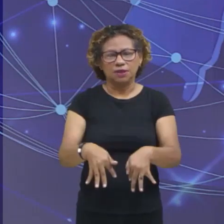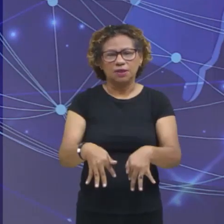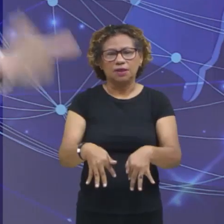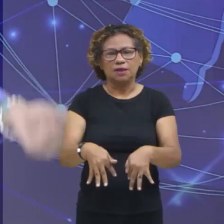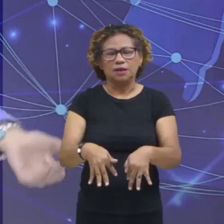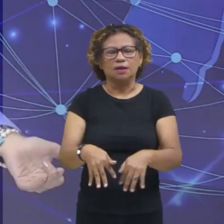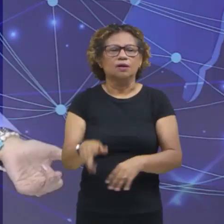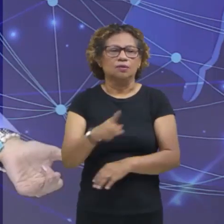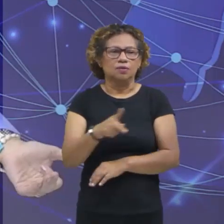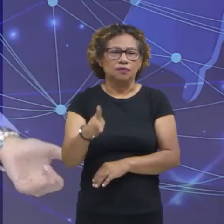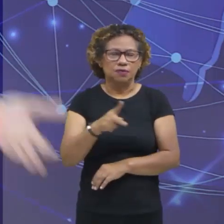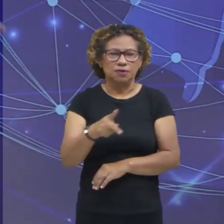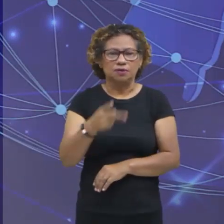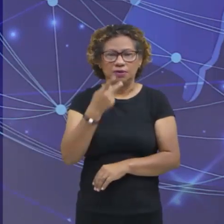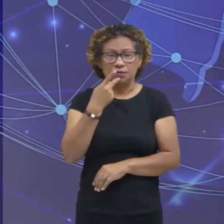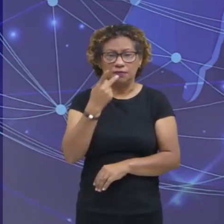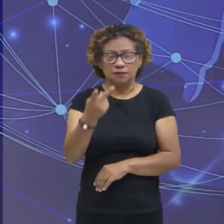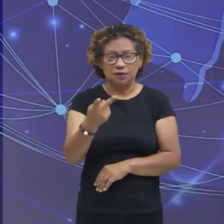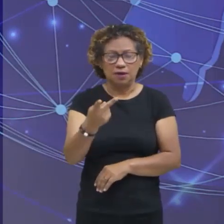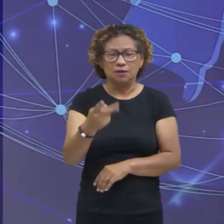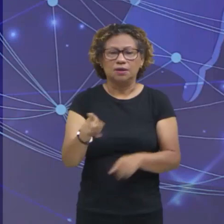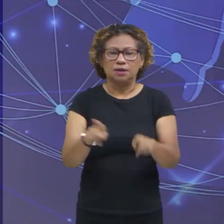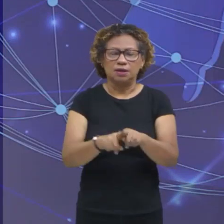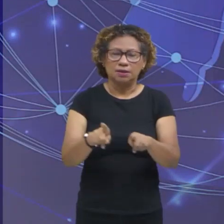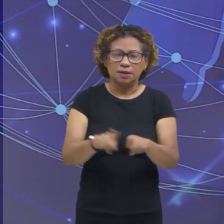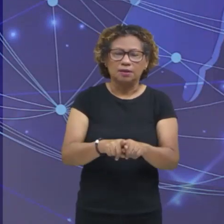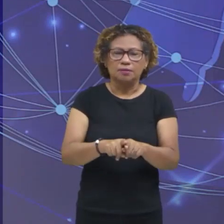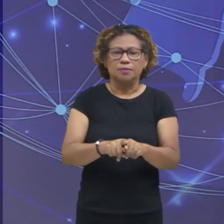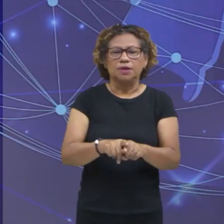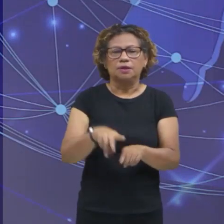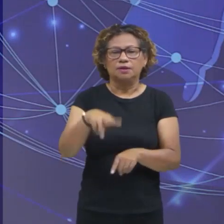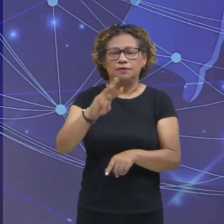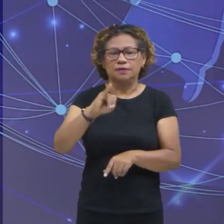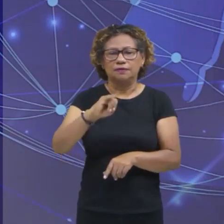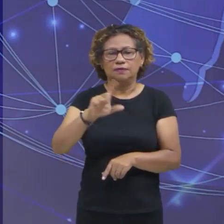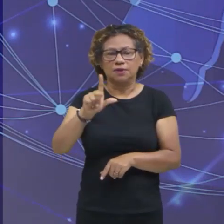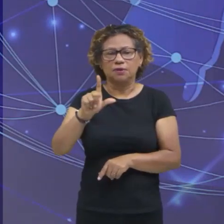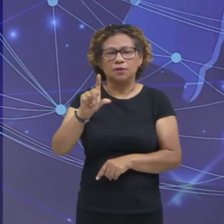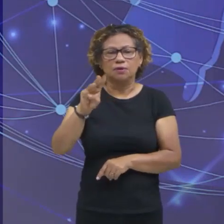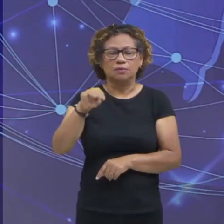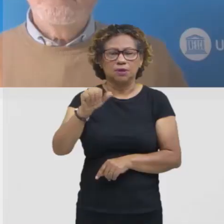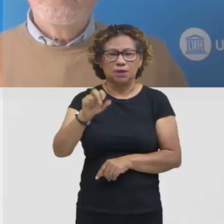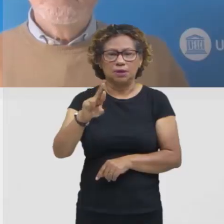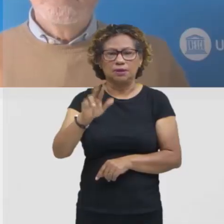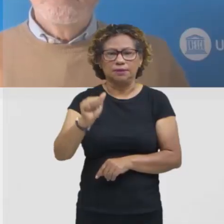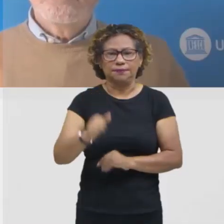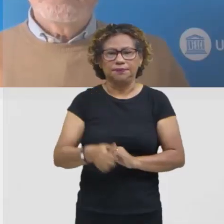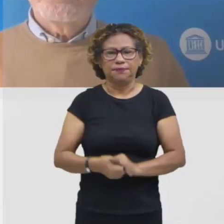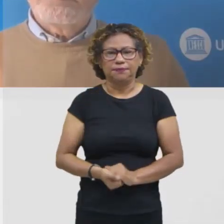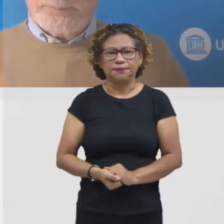fala e depois para a professora Vilmara e a gente faz um encerramento do nosso diálogo de hoje.